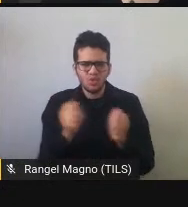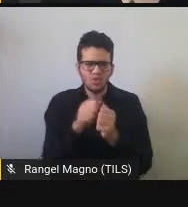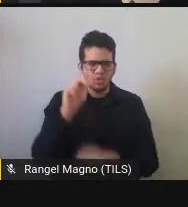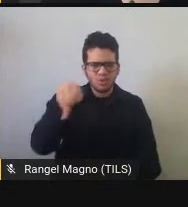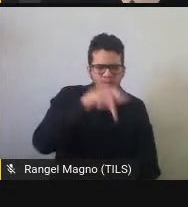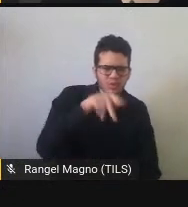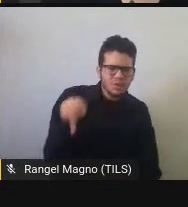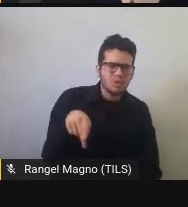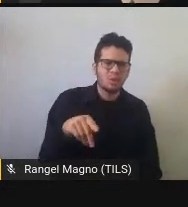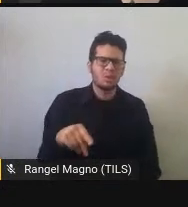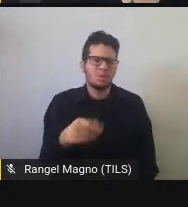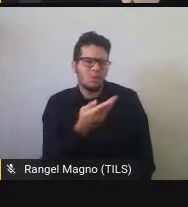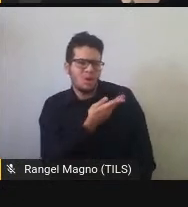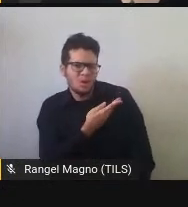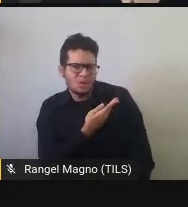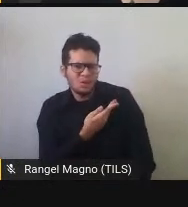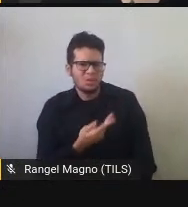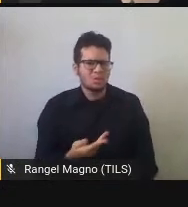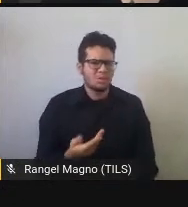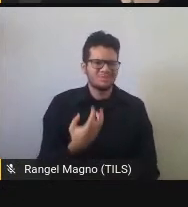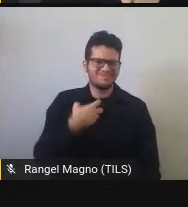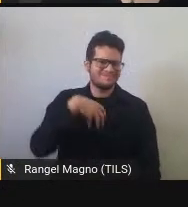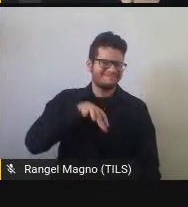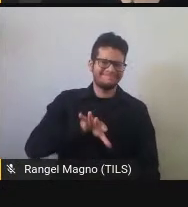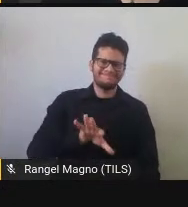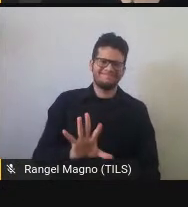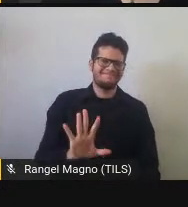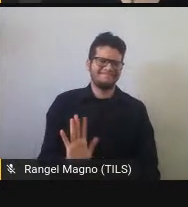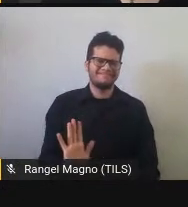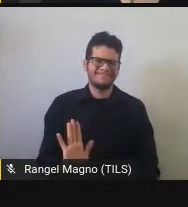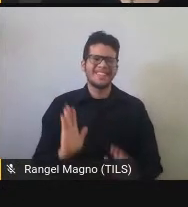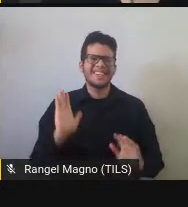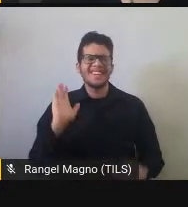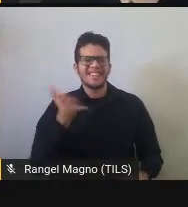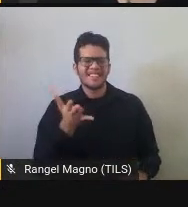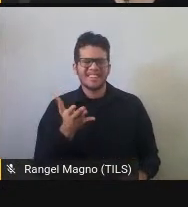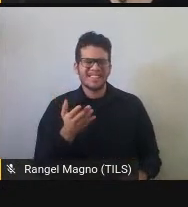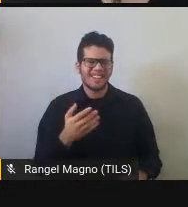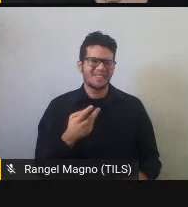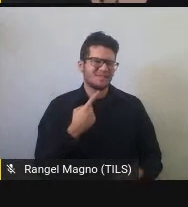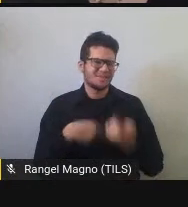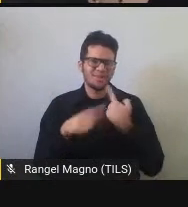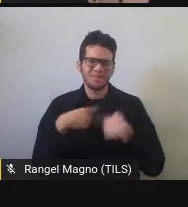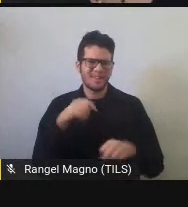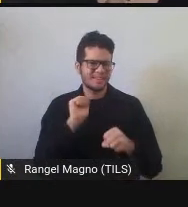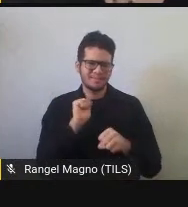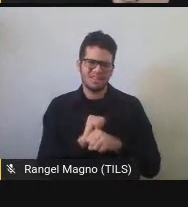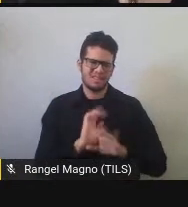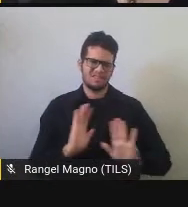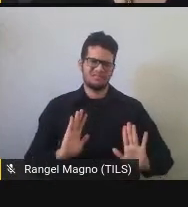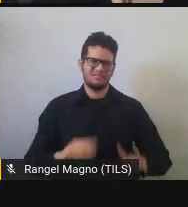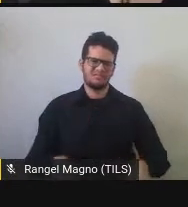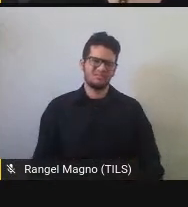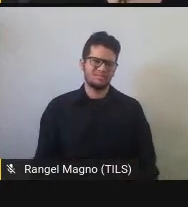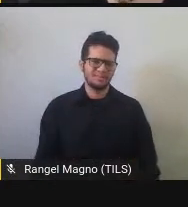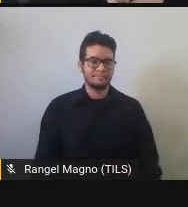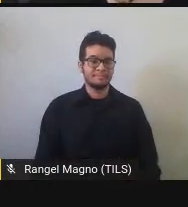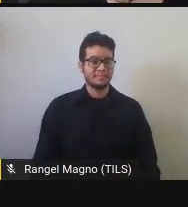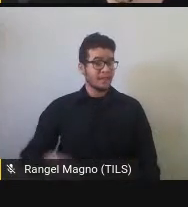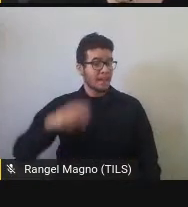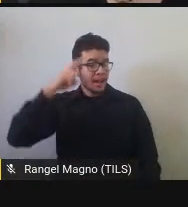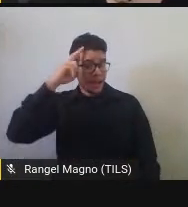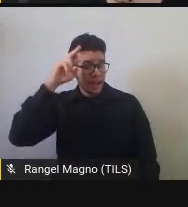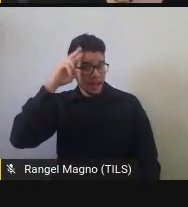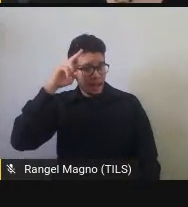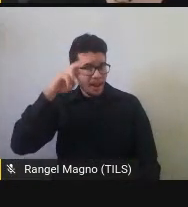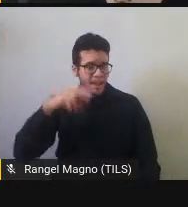muito assíduo às aulas e não via a hora de finalizar a estadia na universidade alemã o que nos lembra uma passagem do